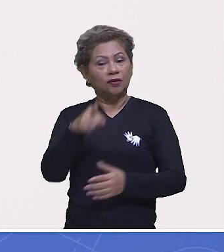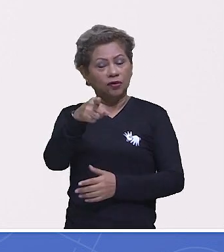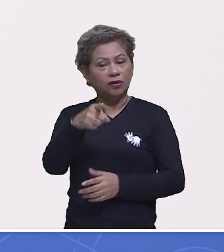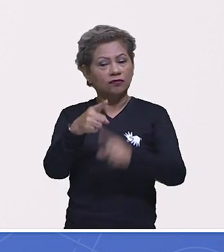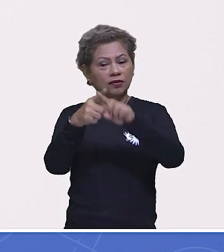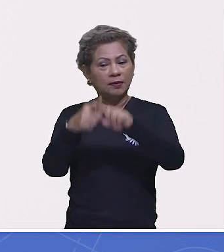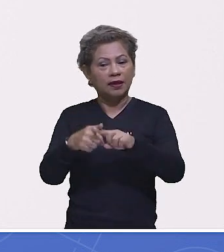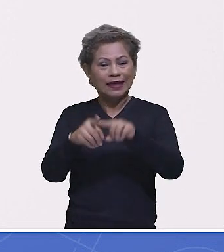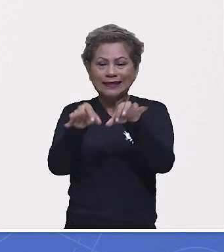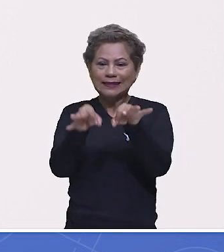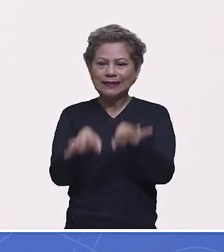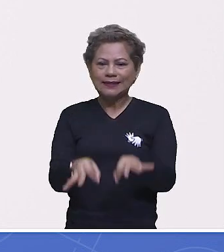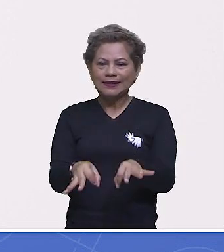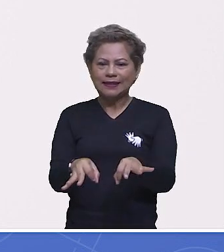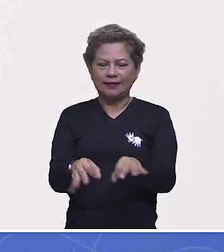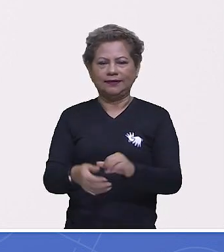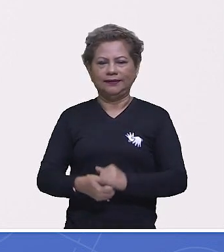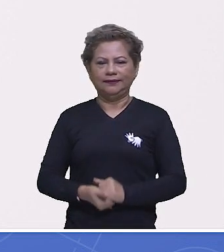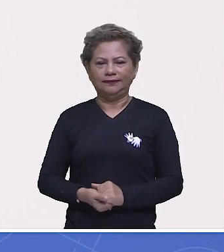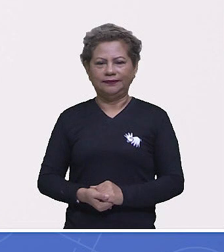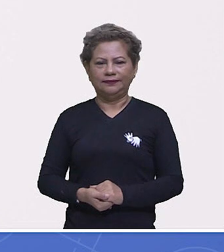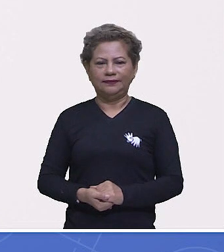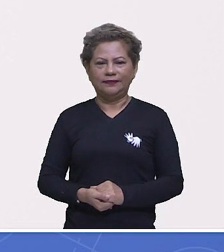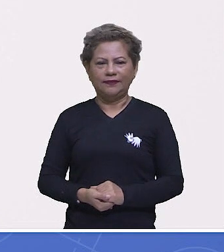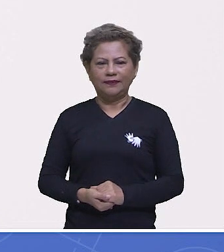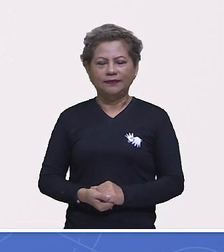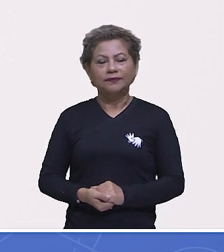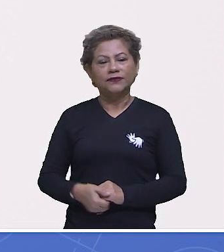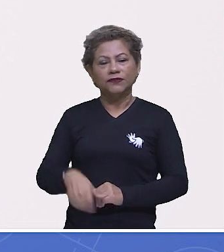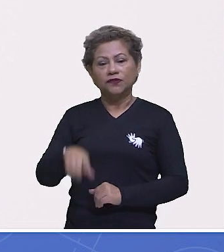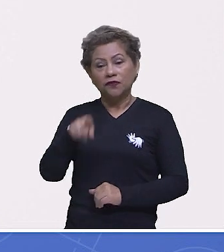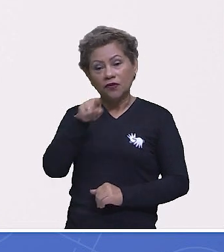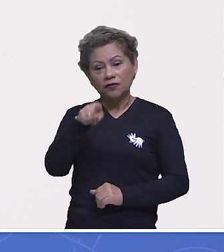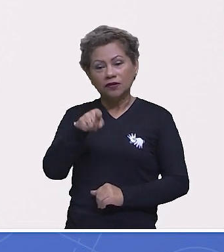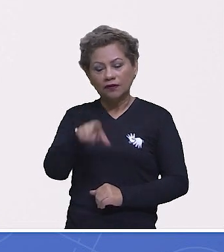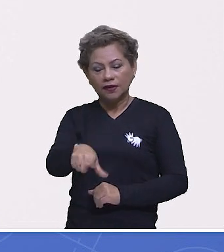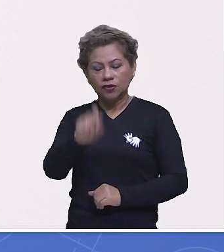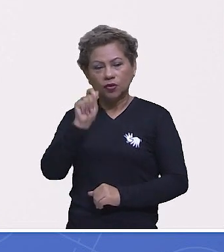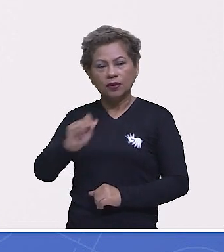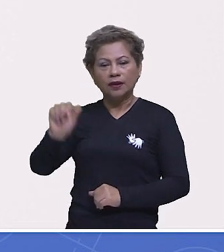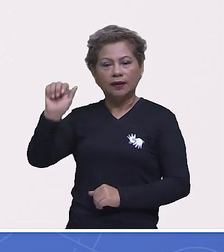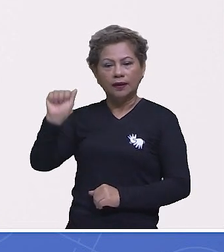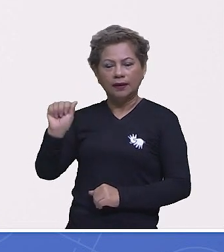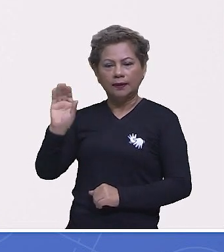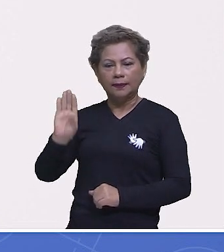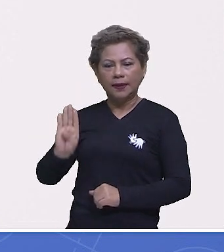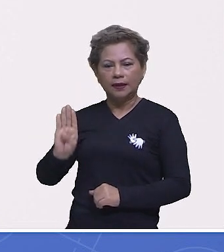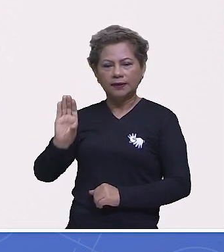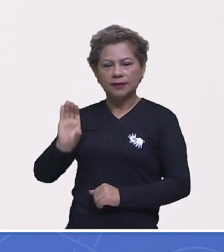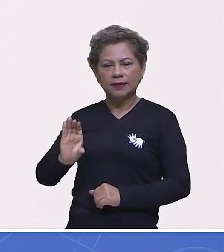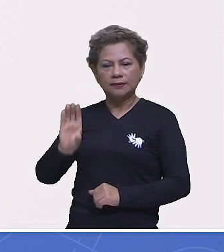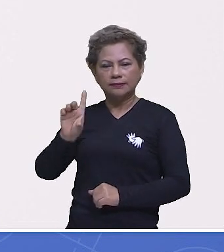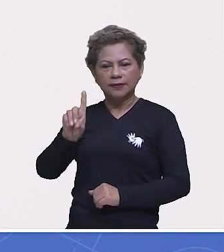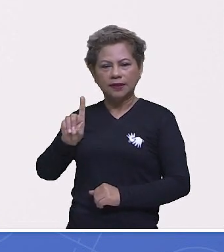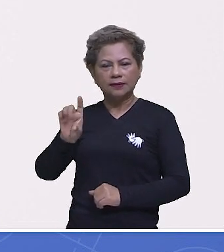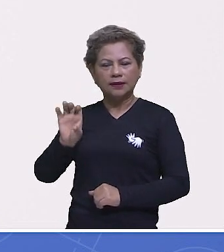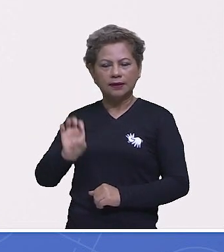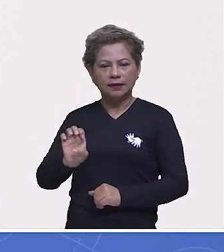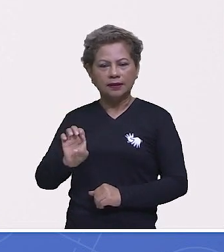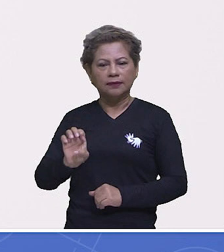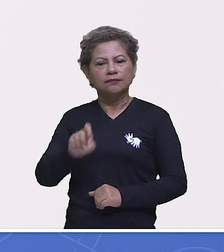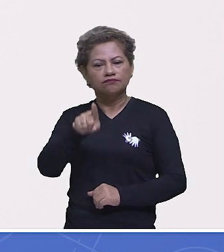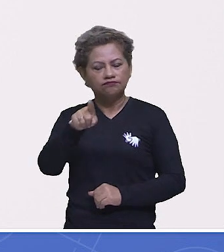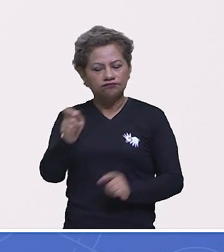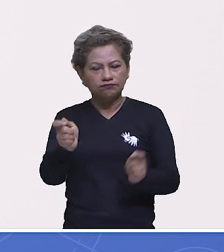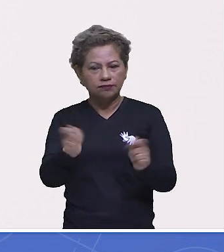qual dessas afirmativas está correta? Alternativa A B, a C, a D ou a